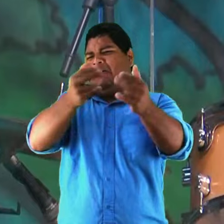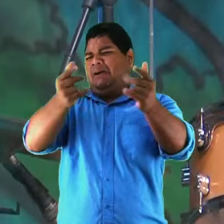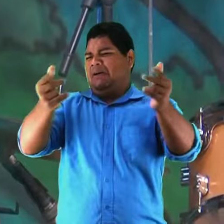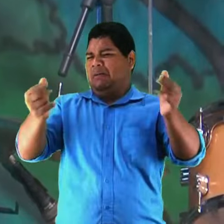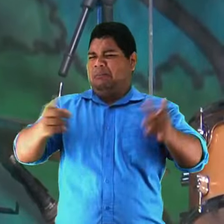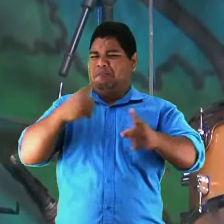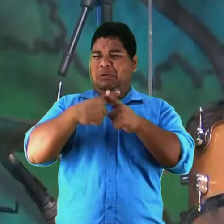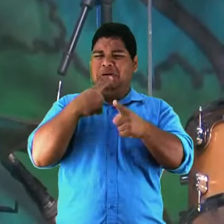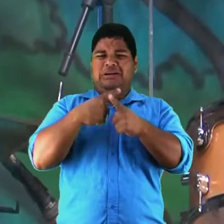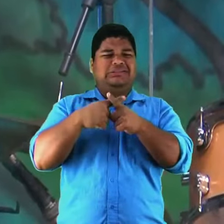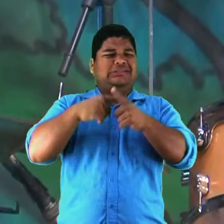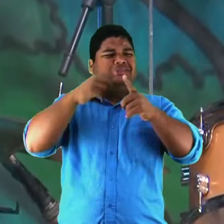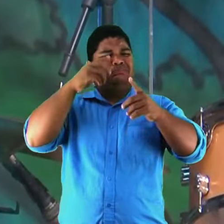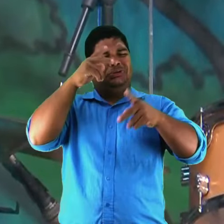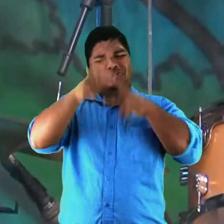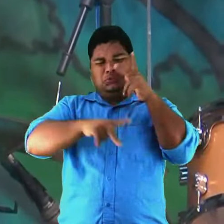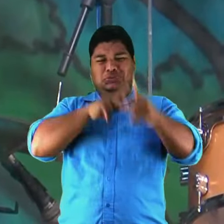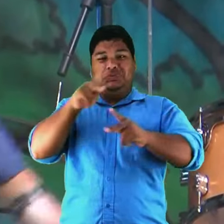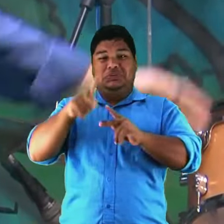Pare para pensar.